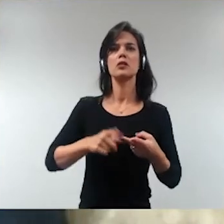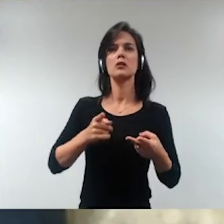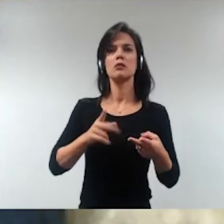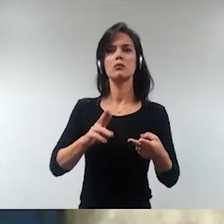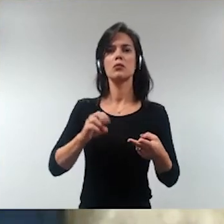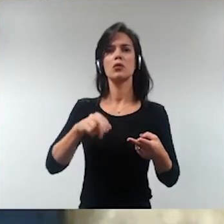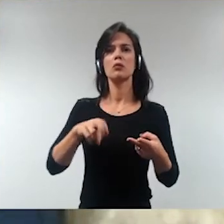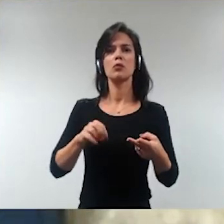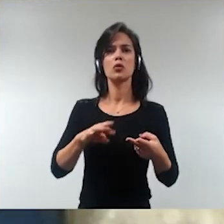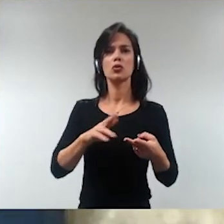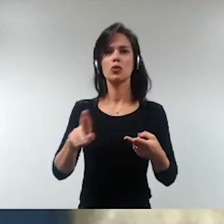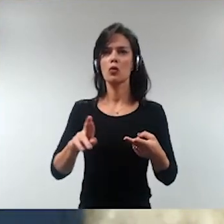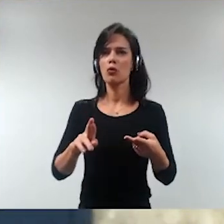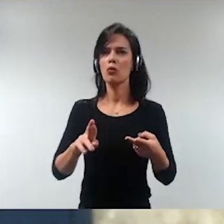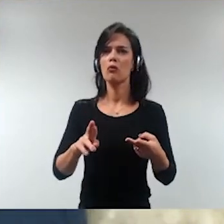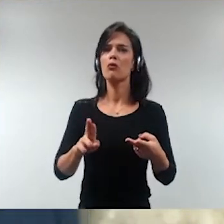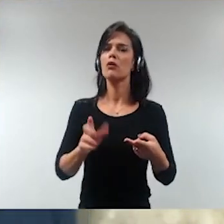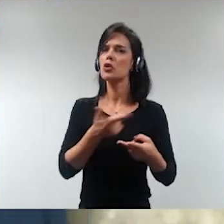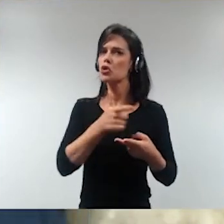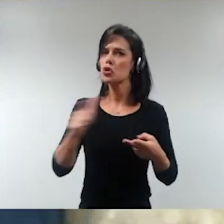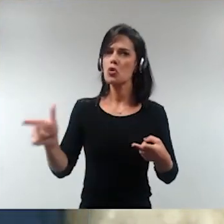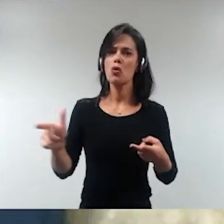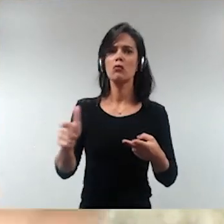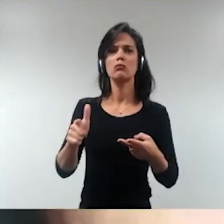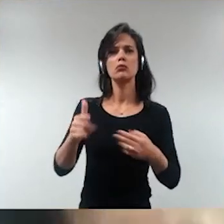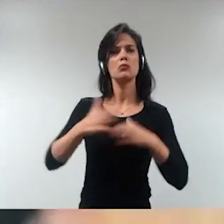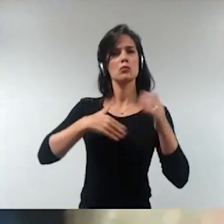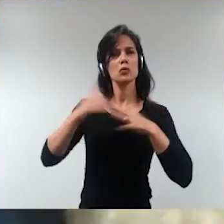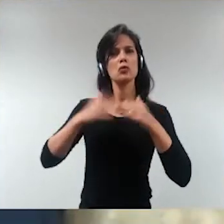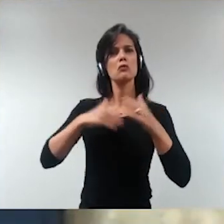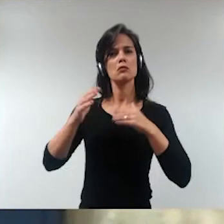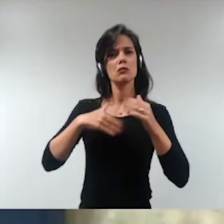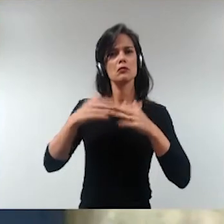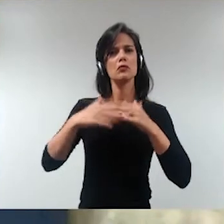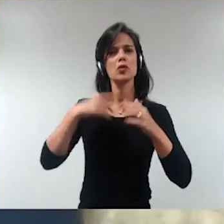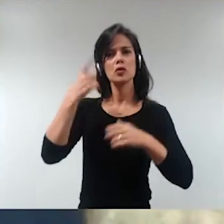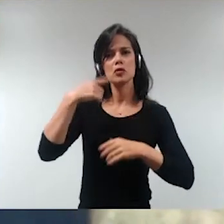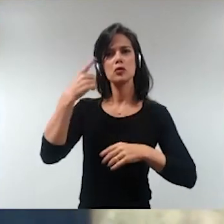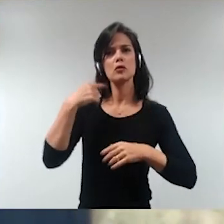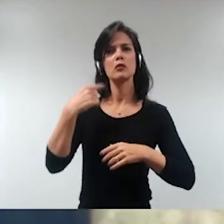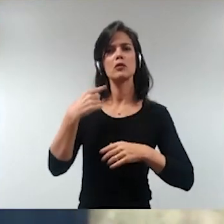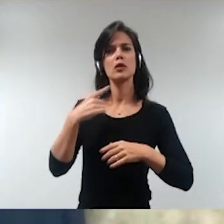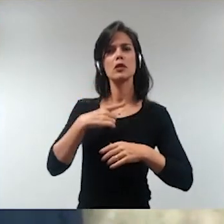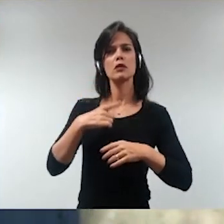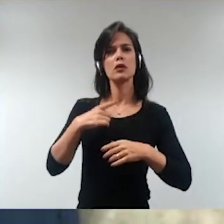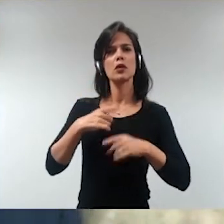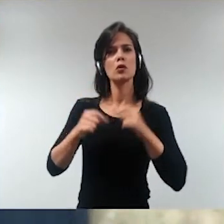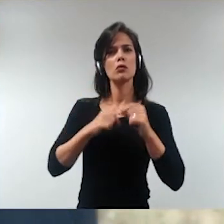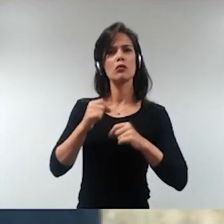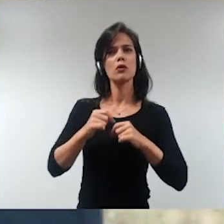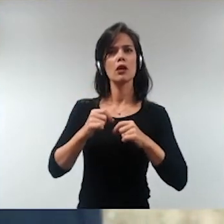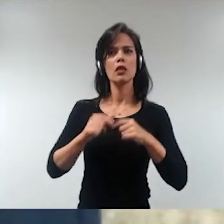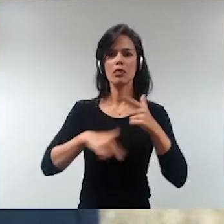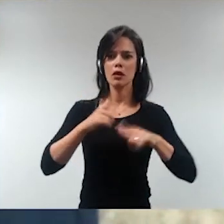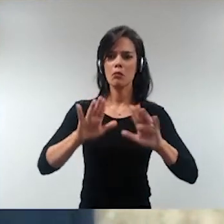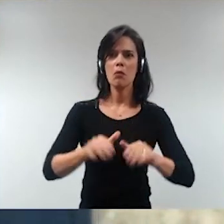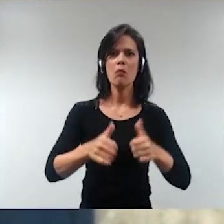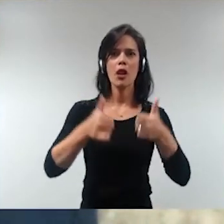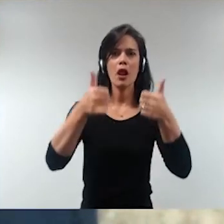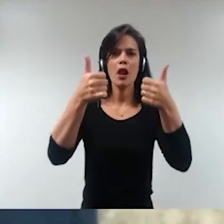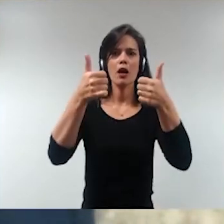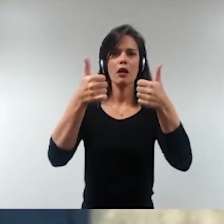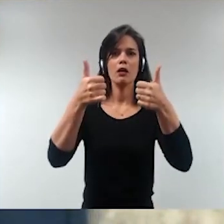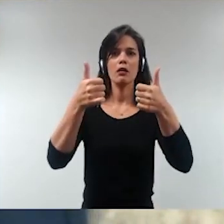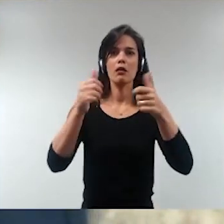uma sensação, até mesmo entre a advocacia, de que está havendo, na média, um aumento na produtividade. Mas aí vem